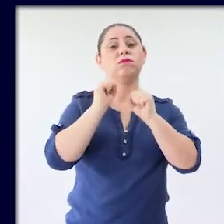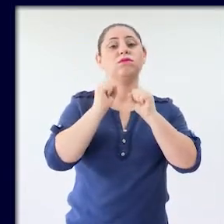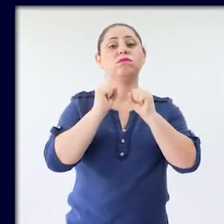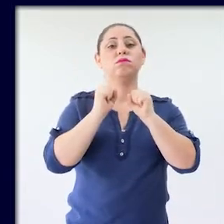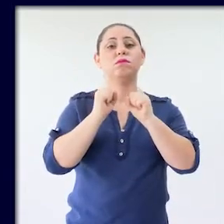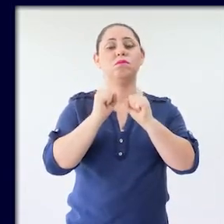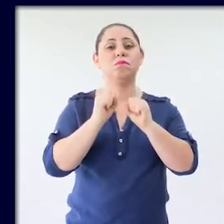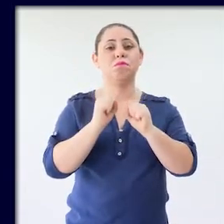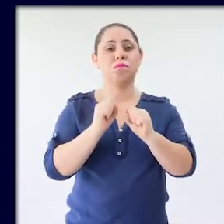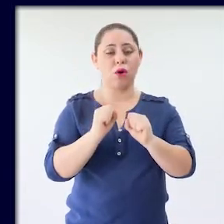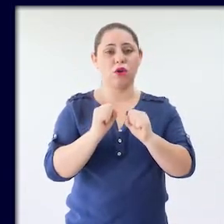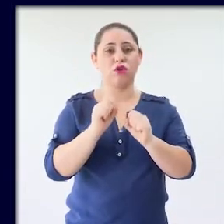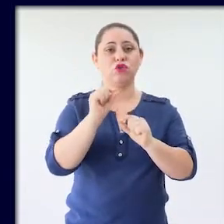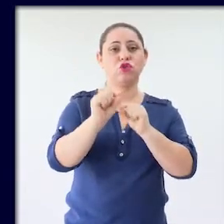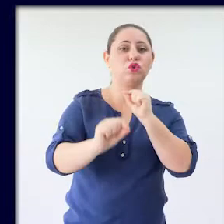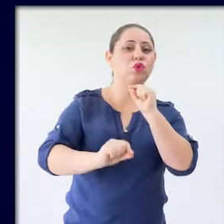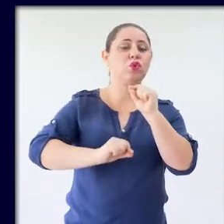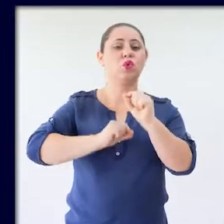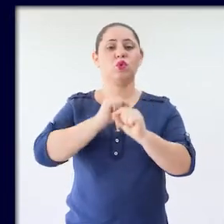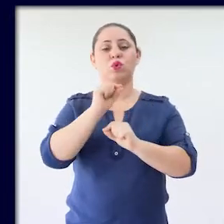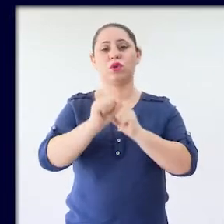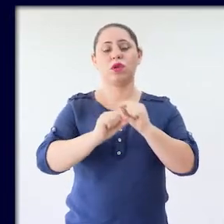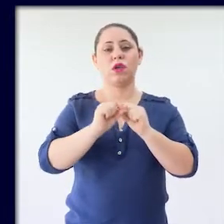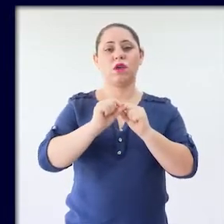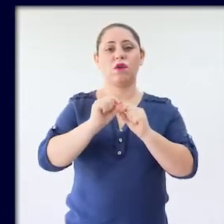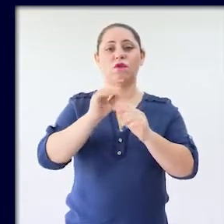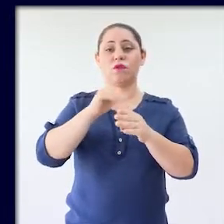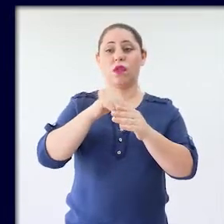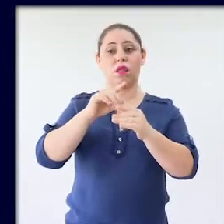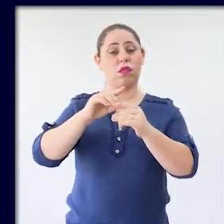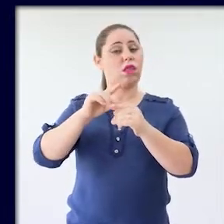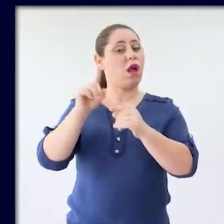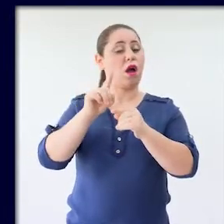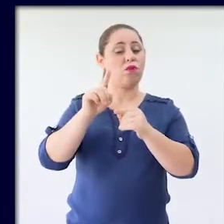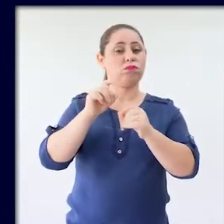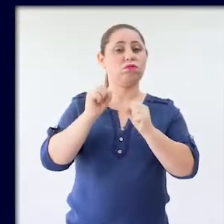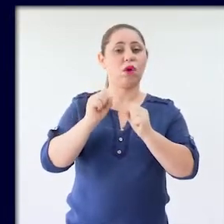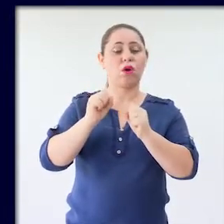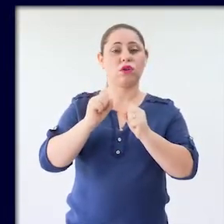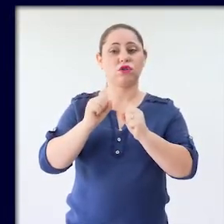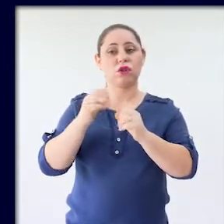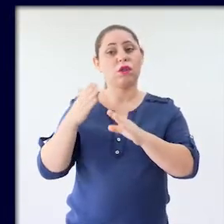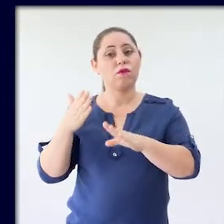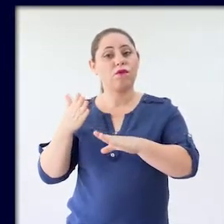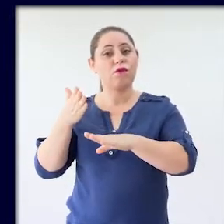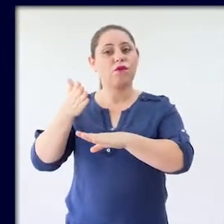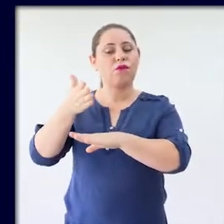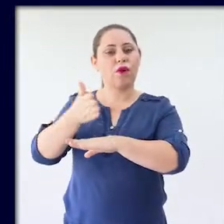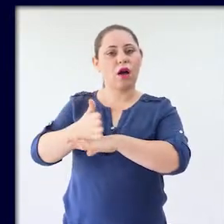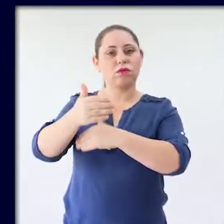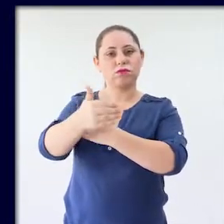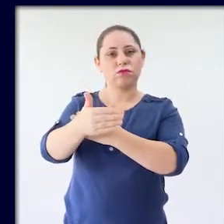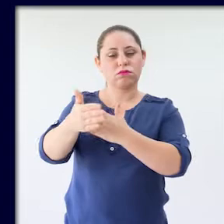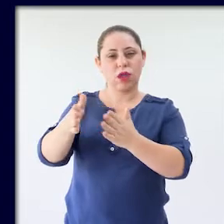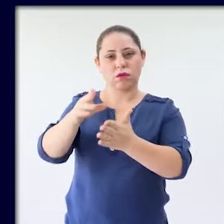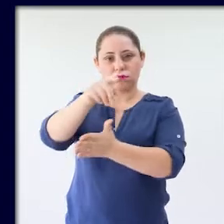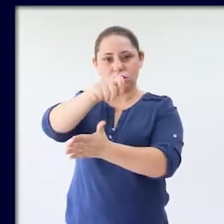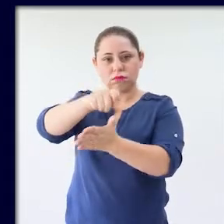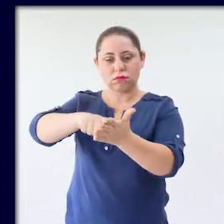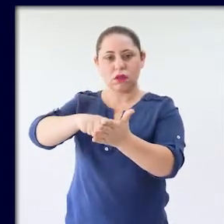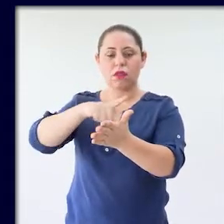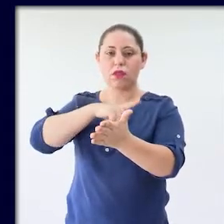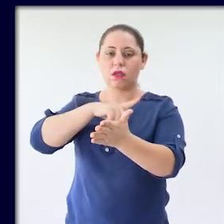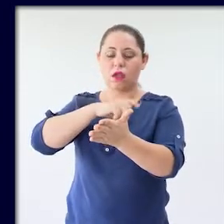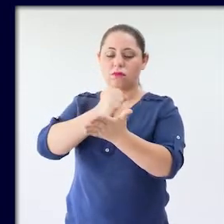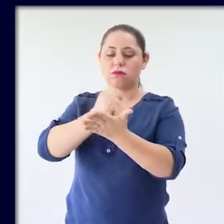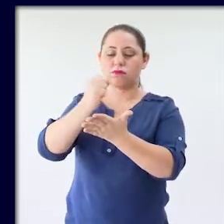enfermidade, ele vai poder, sem dúvida, deixar de comparecer ao urna, né? Posteriormente, ele pode comparecer à zona eleitoral,